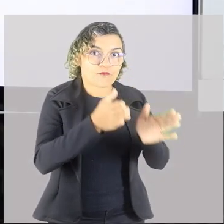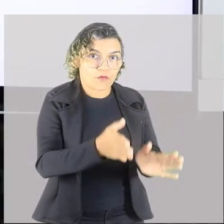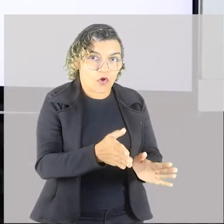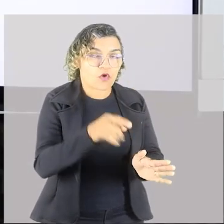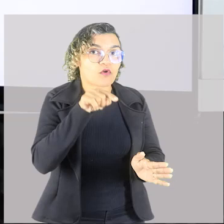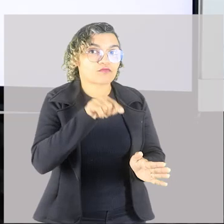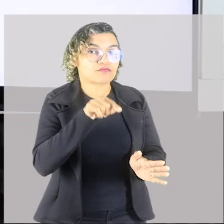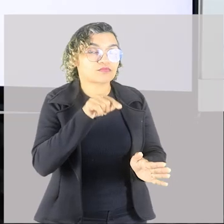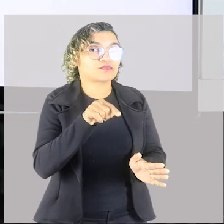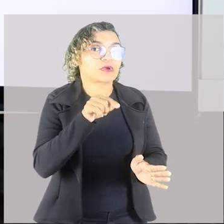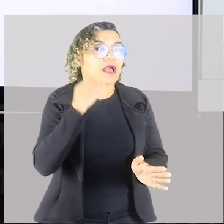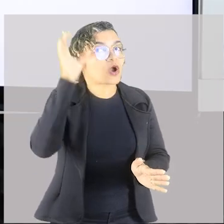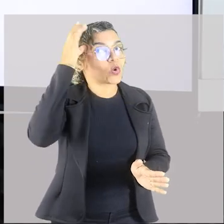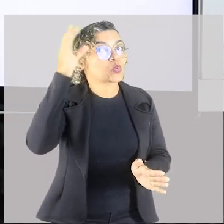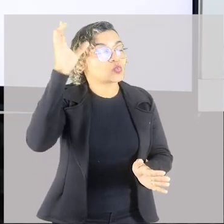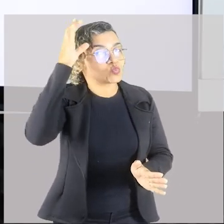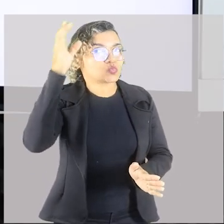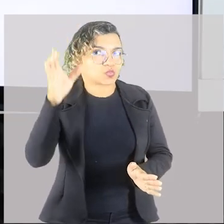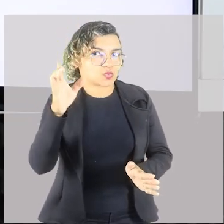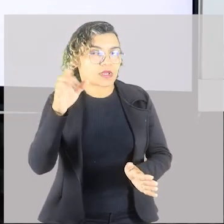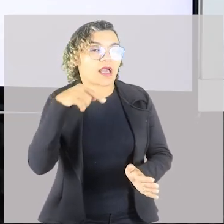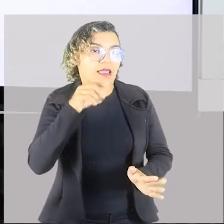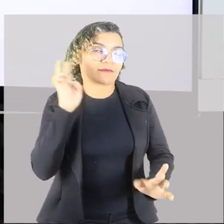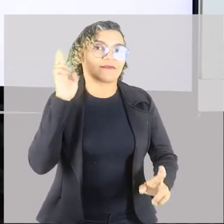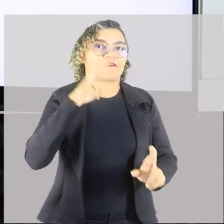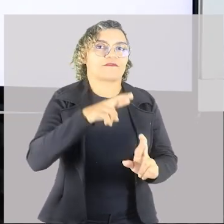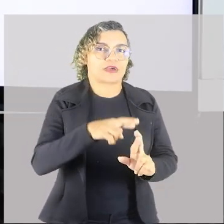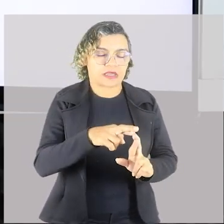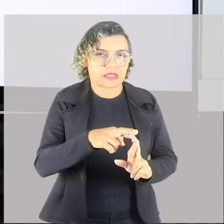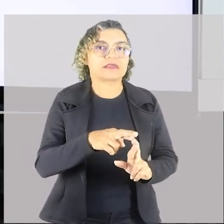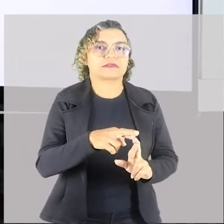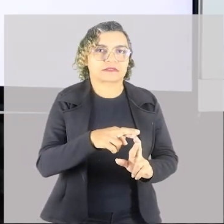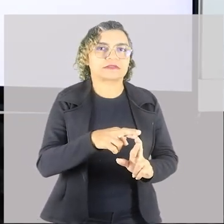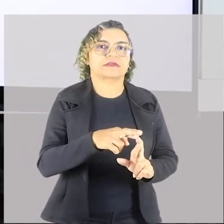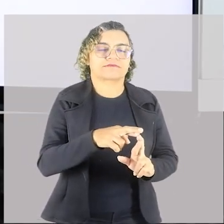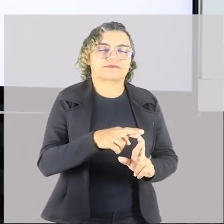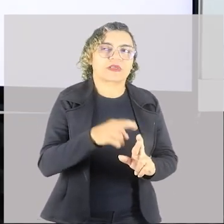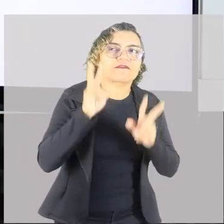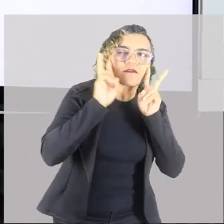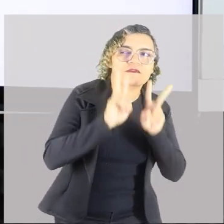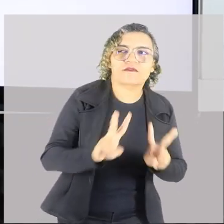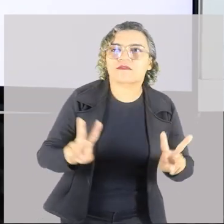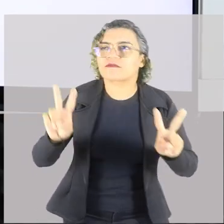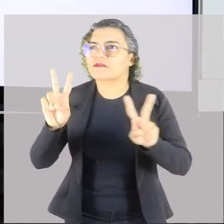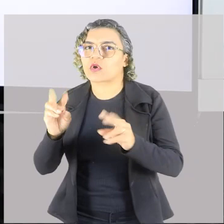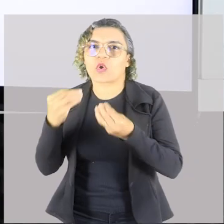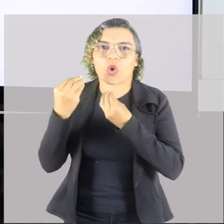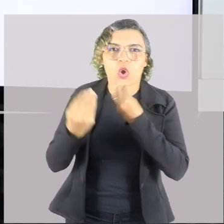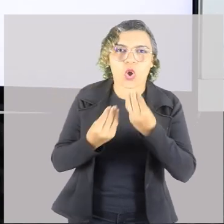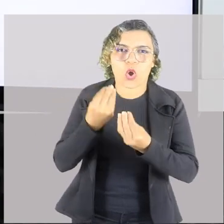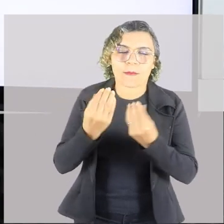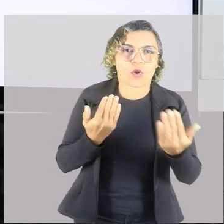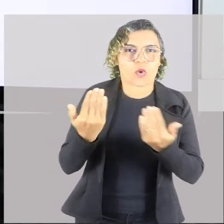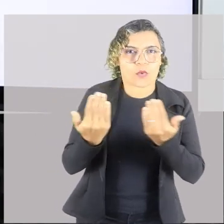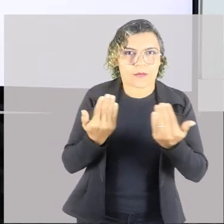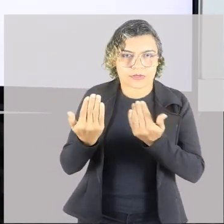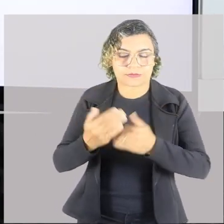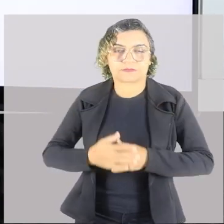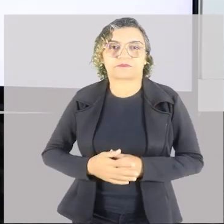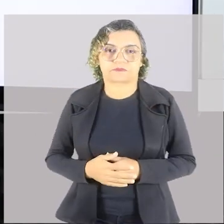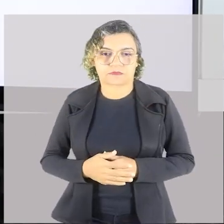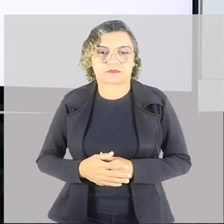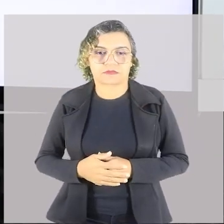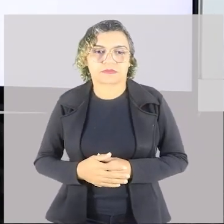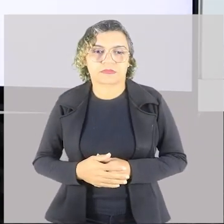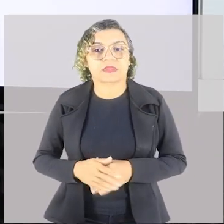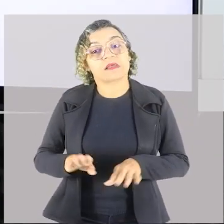próprios valores, da sua própria crença, da sua própria visão de mundo, desconsiderando a relevância e